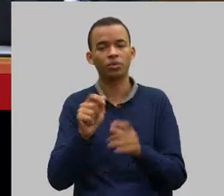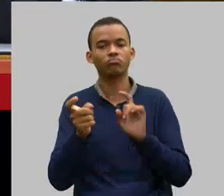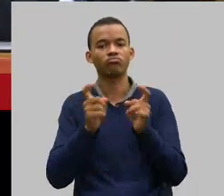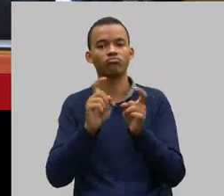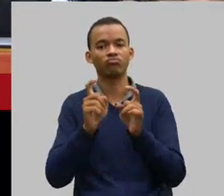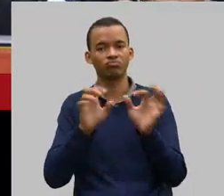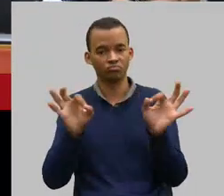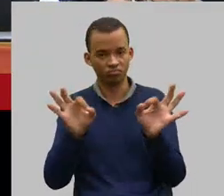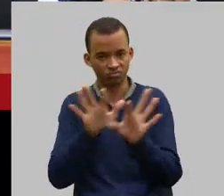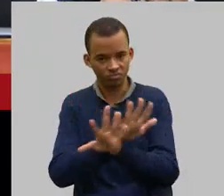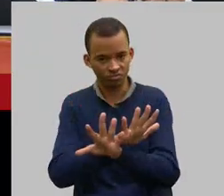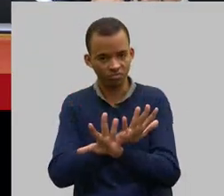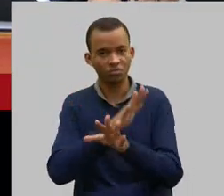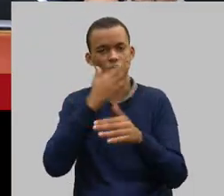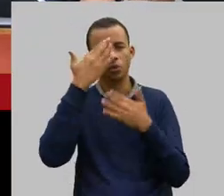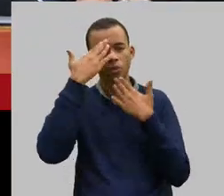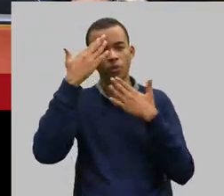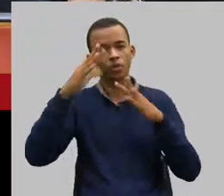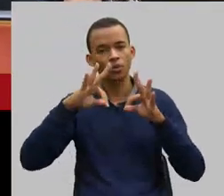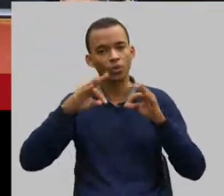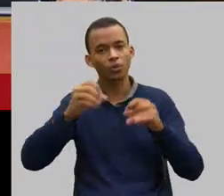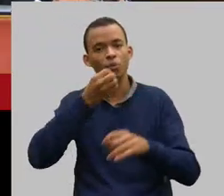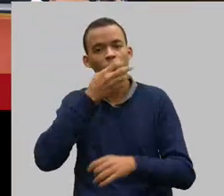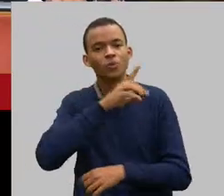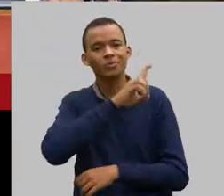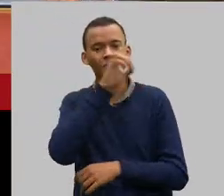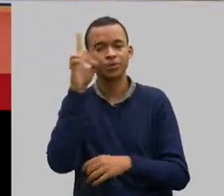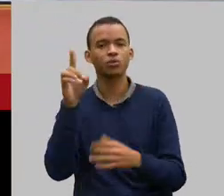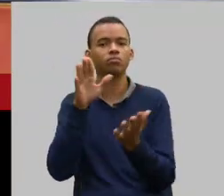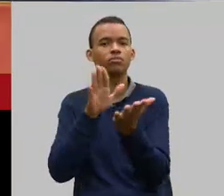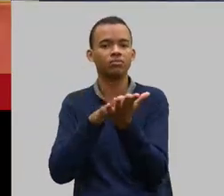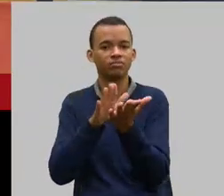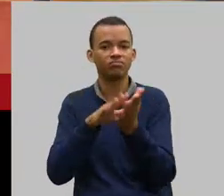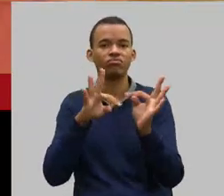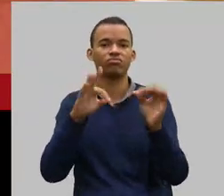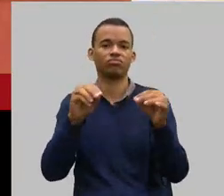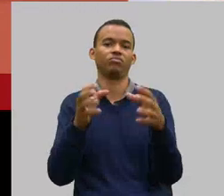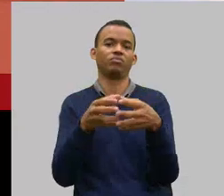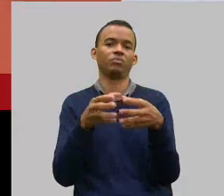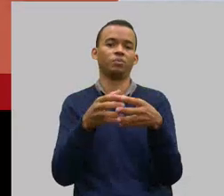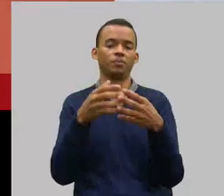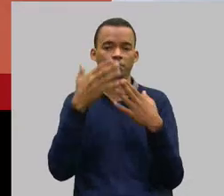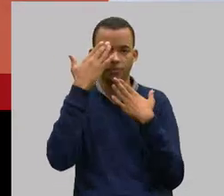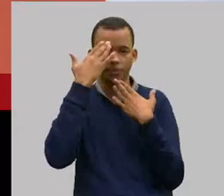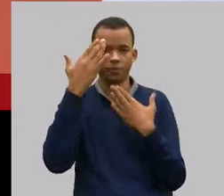trabalhos Muito obrigado a todos um bom dia e parabéns a toda a equipe